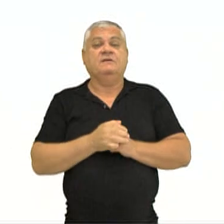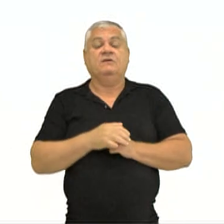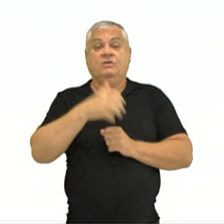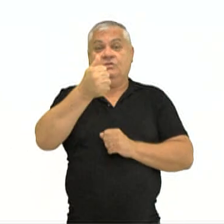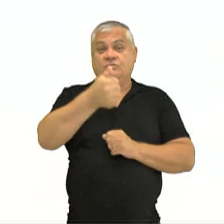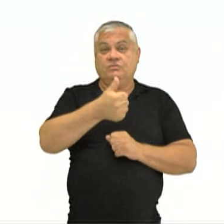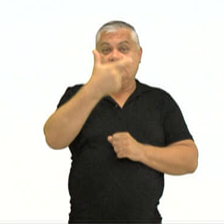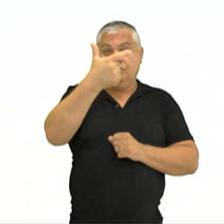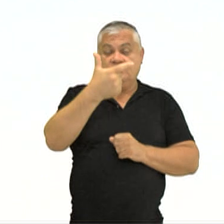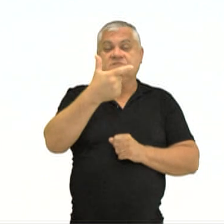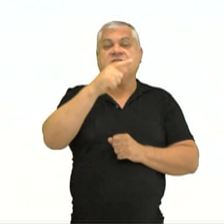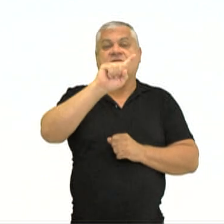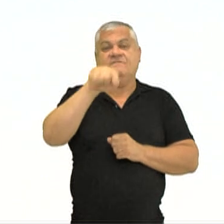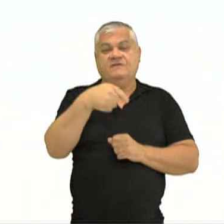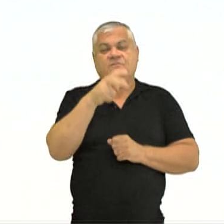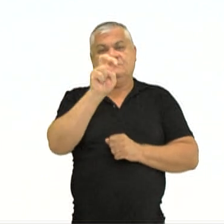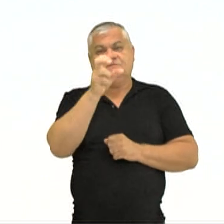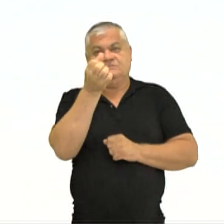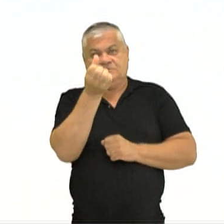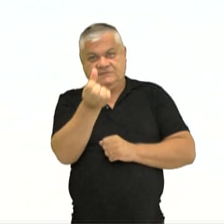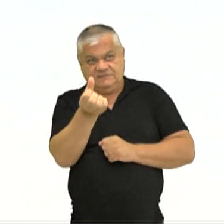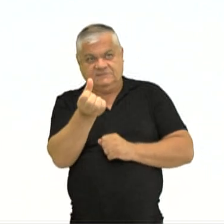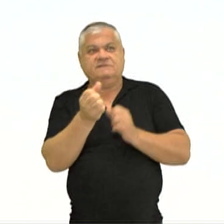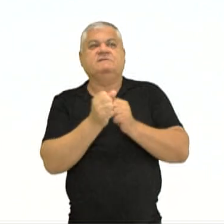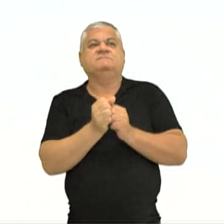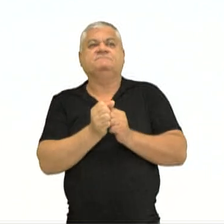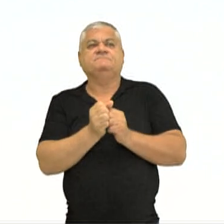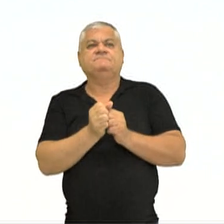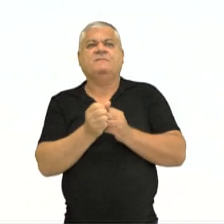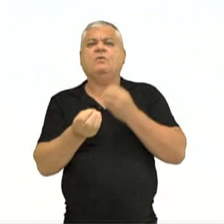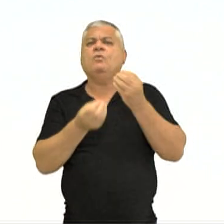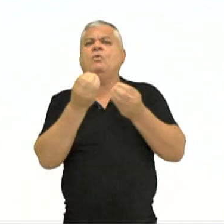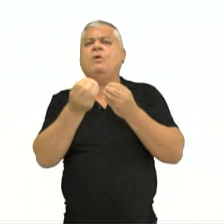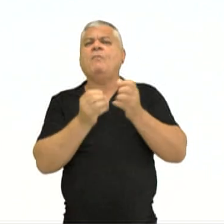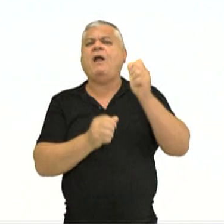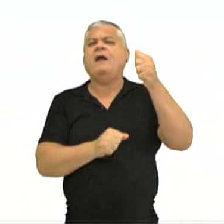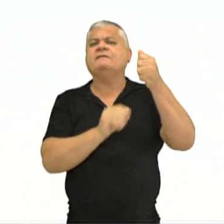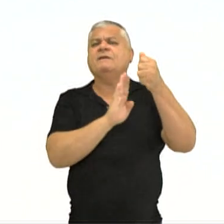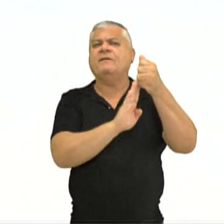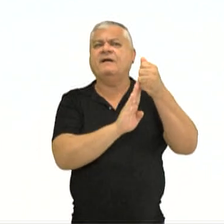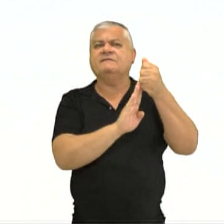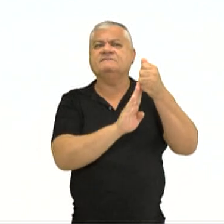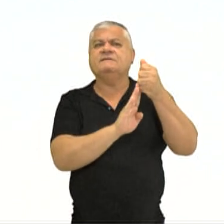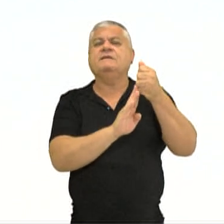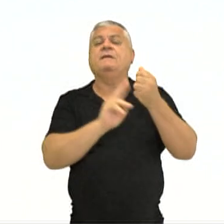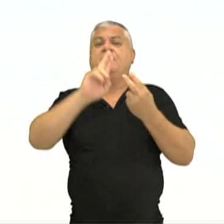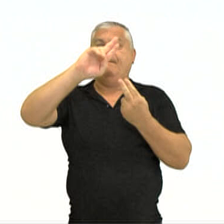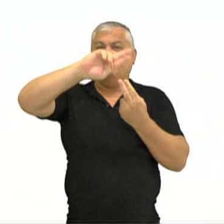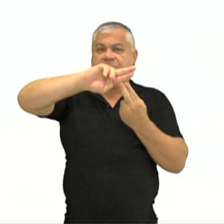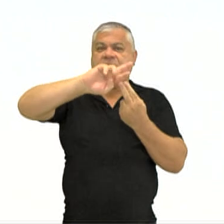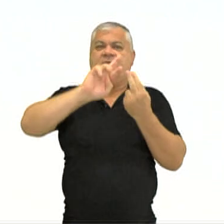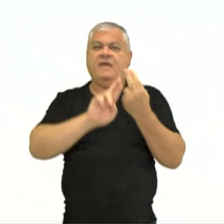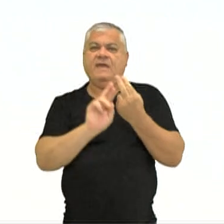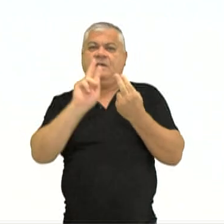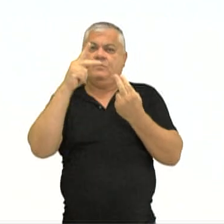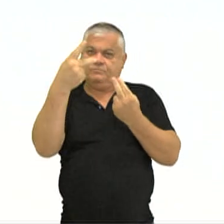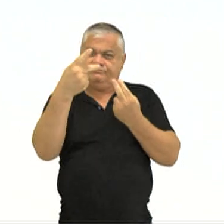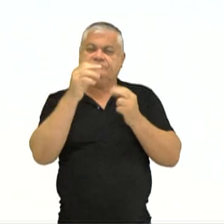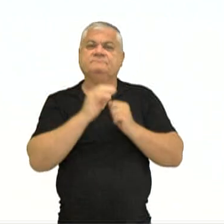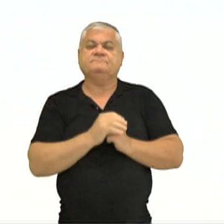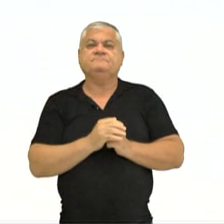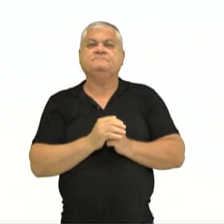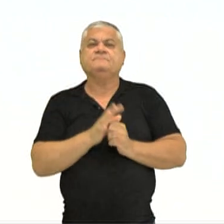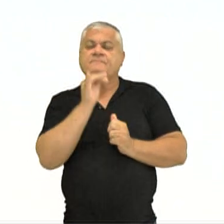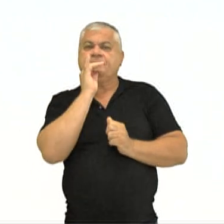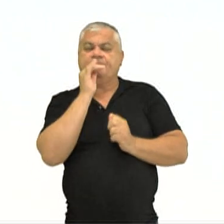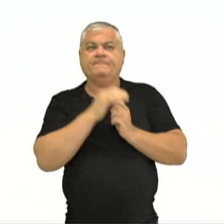da base. A área da base 12,56. Como é que a gente calcula a área da base? πr ao quadrado.